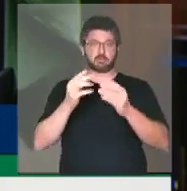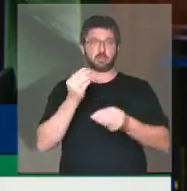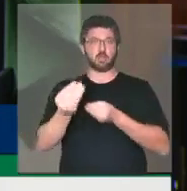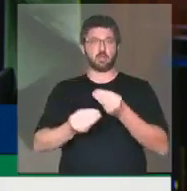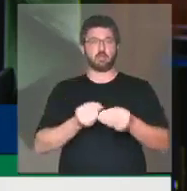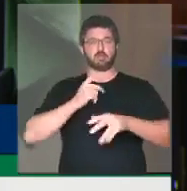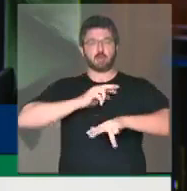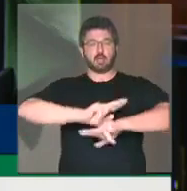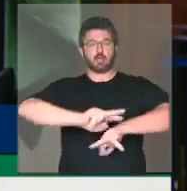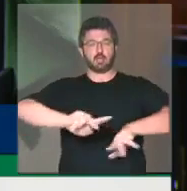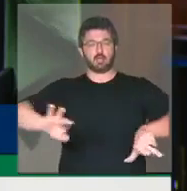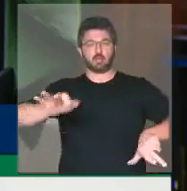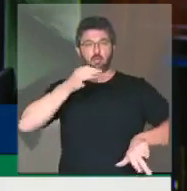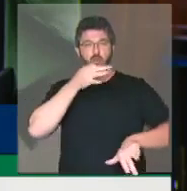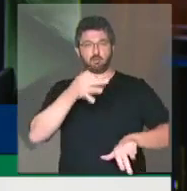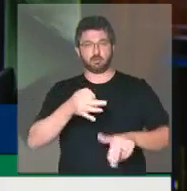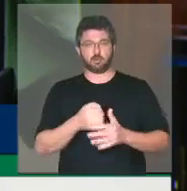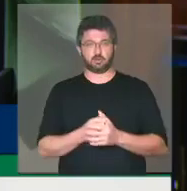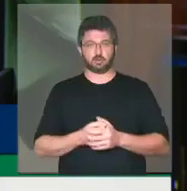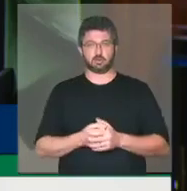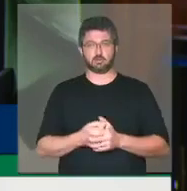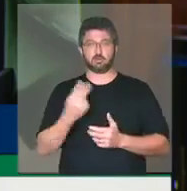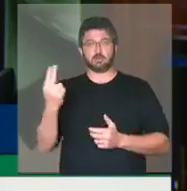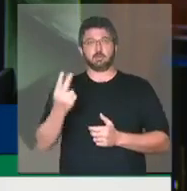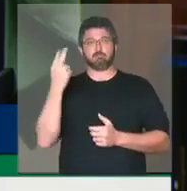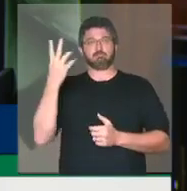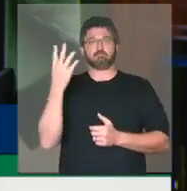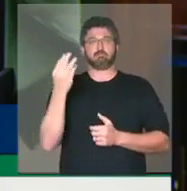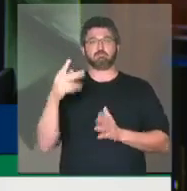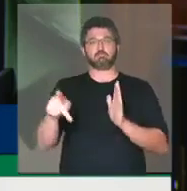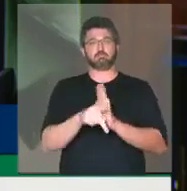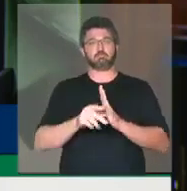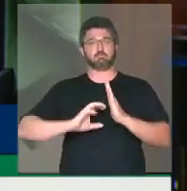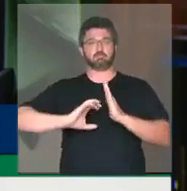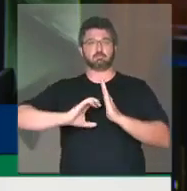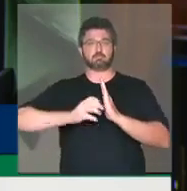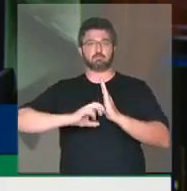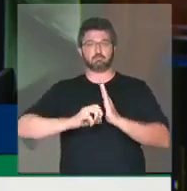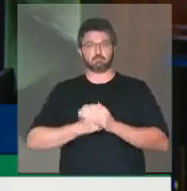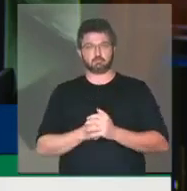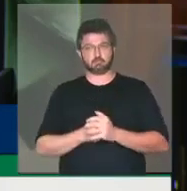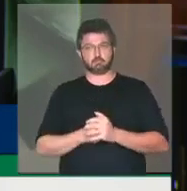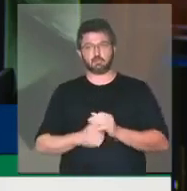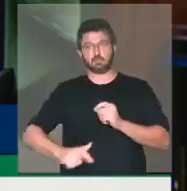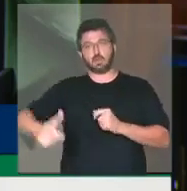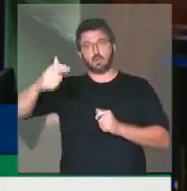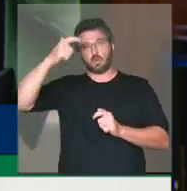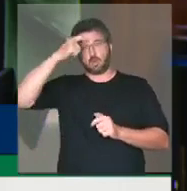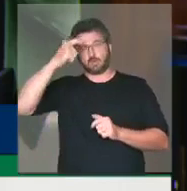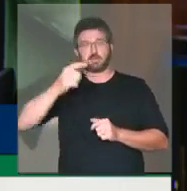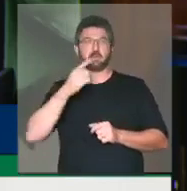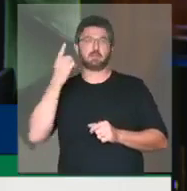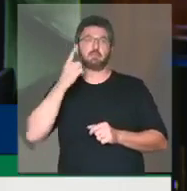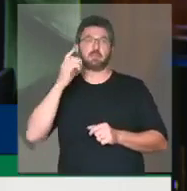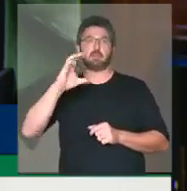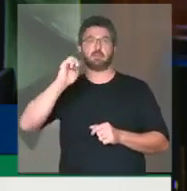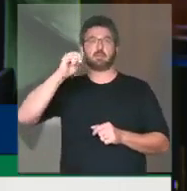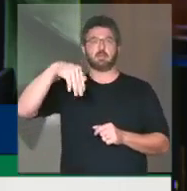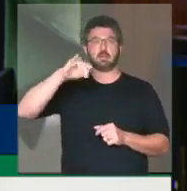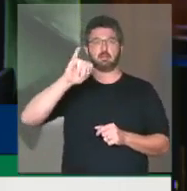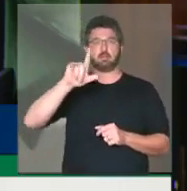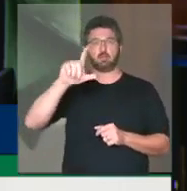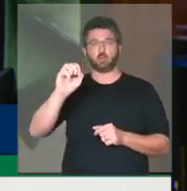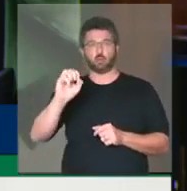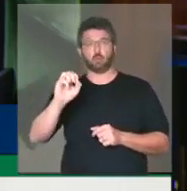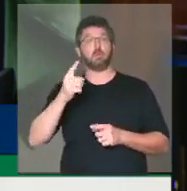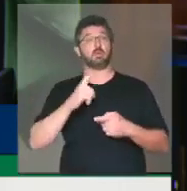essa diversidade de opiniões, que é uma riqueza do nosso partido. Com a consciência, deputado Camilo Capiberibe, de